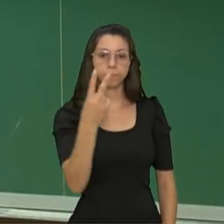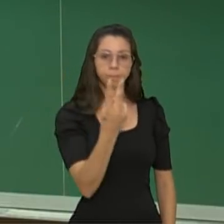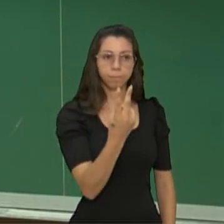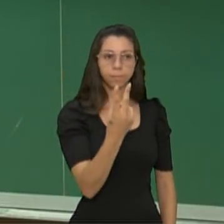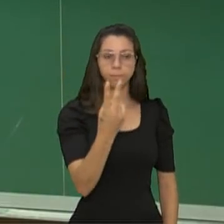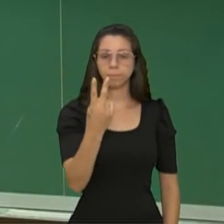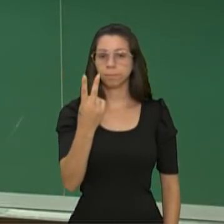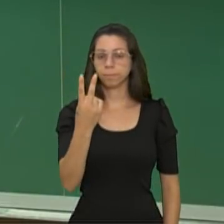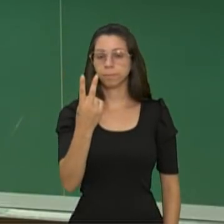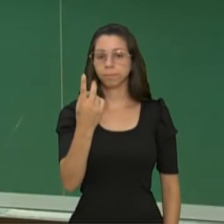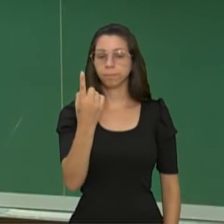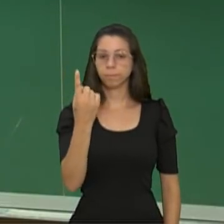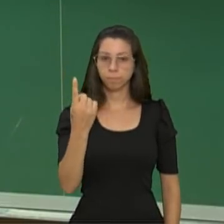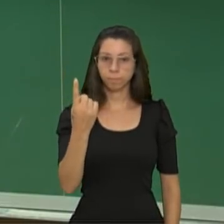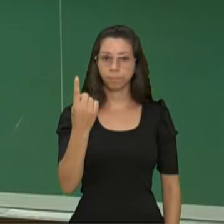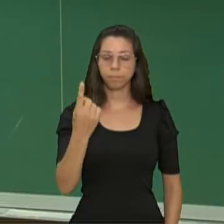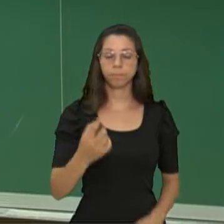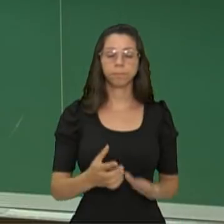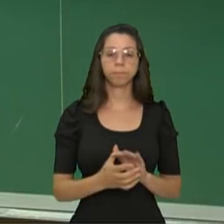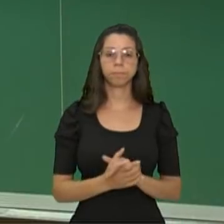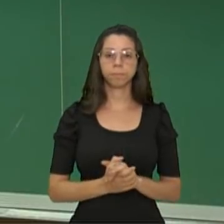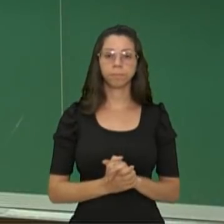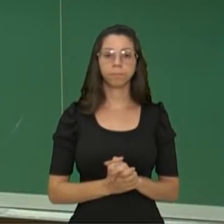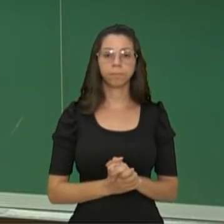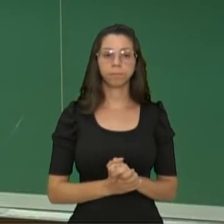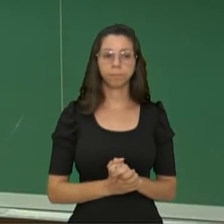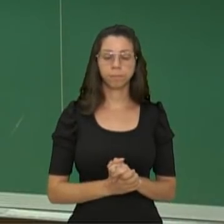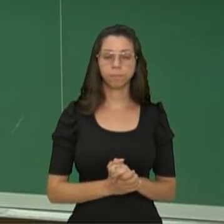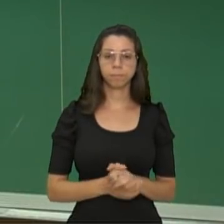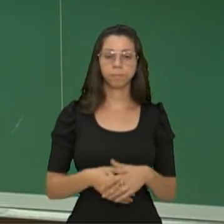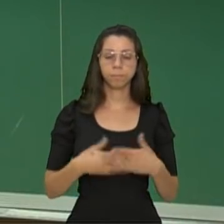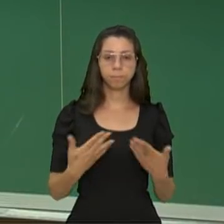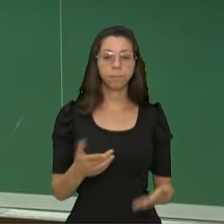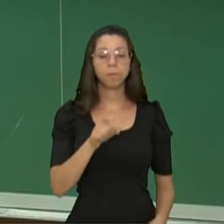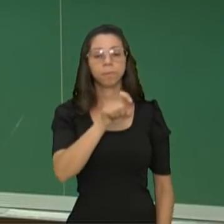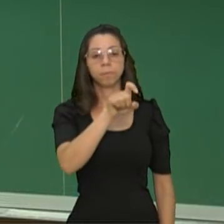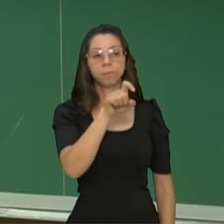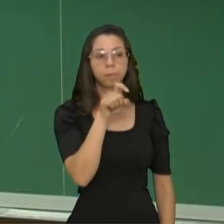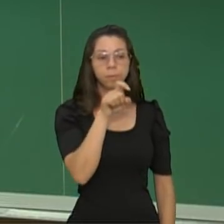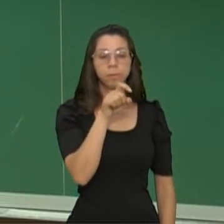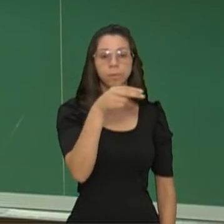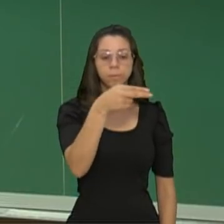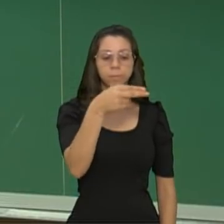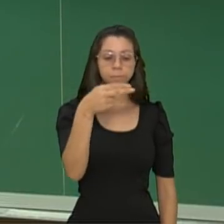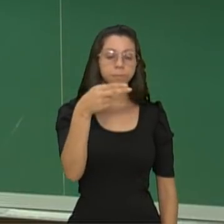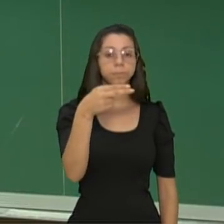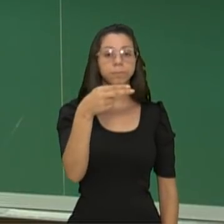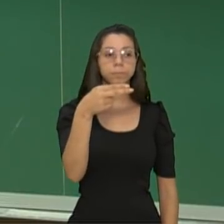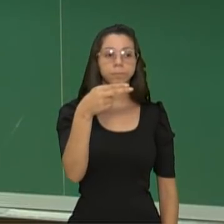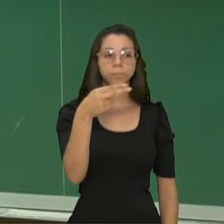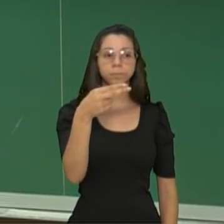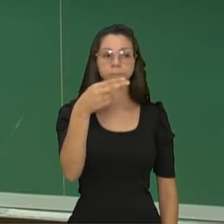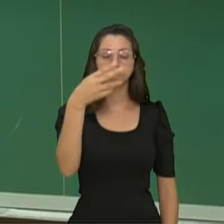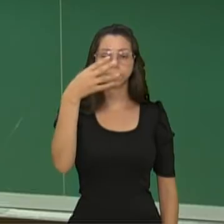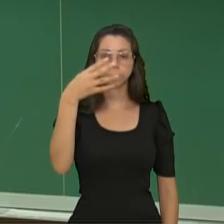2 vezes 1. E o meu x vai ser igual a